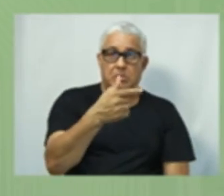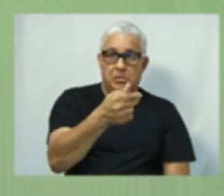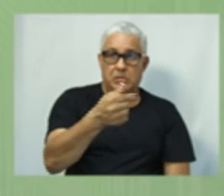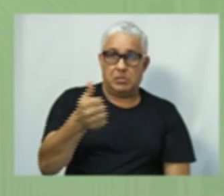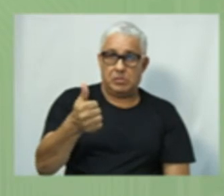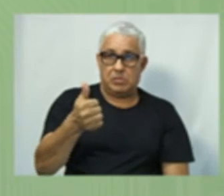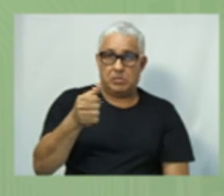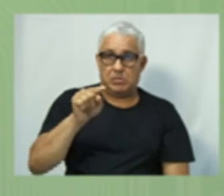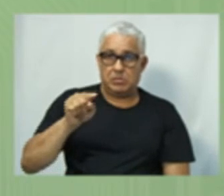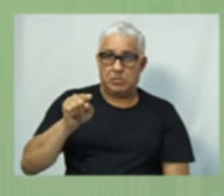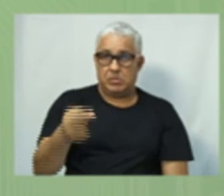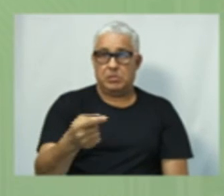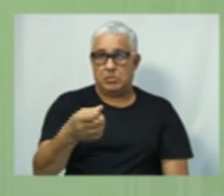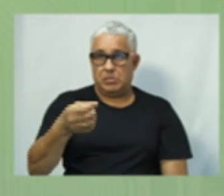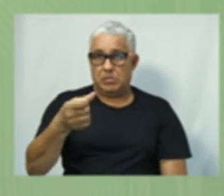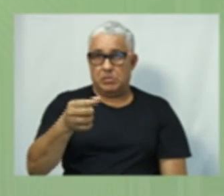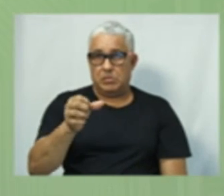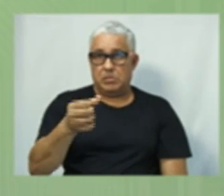71.400 menos